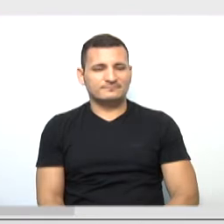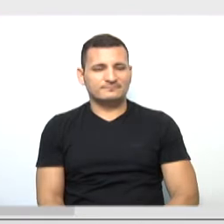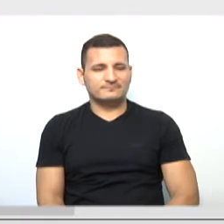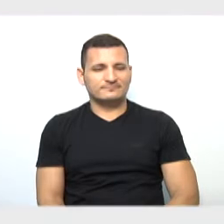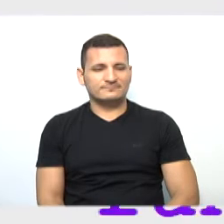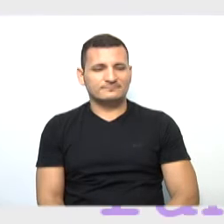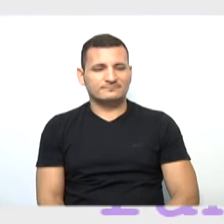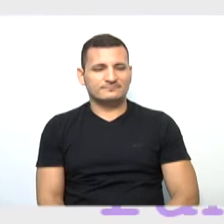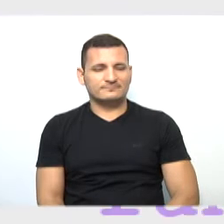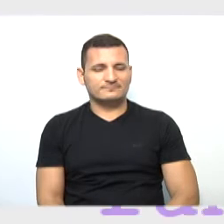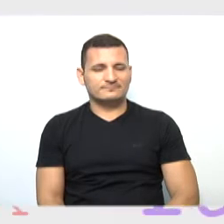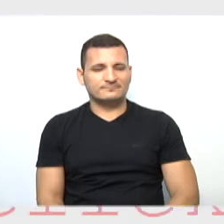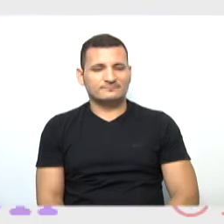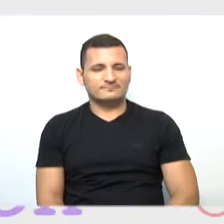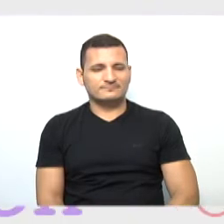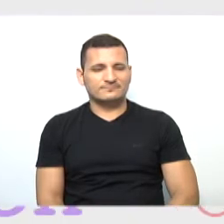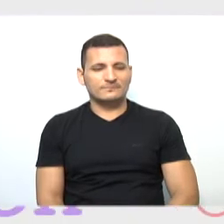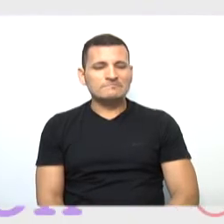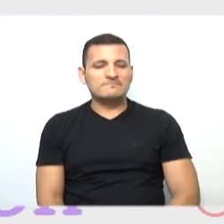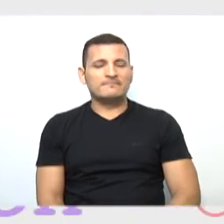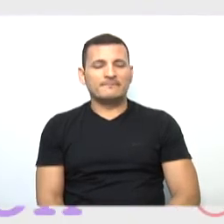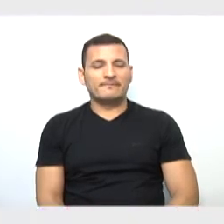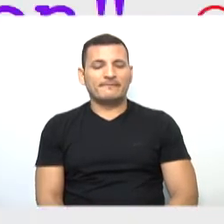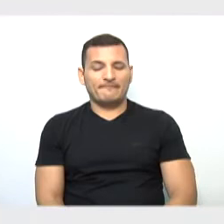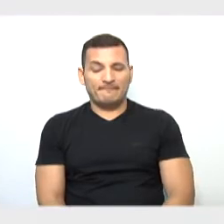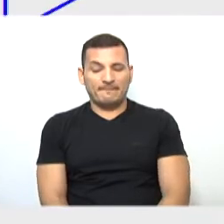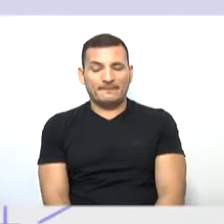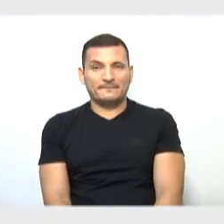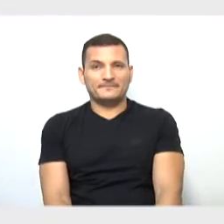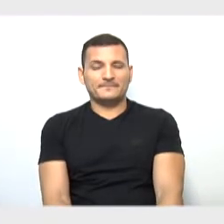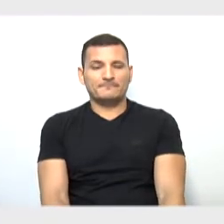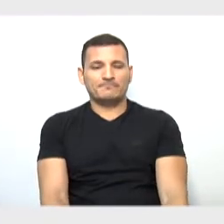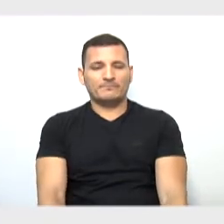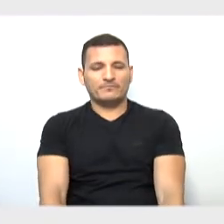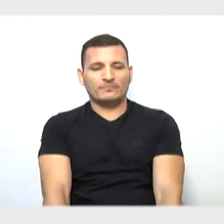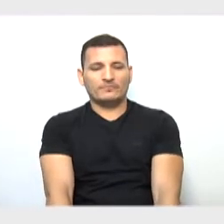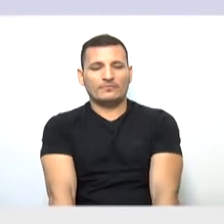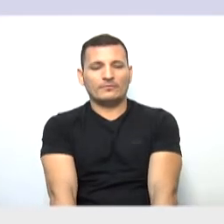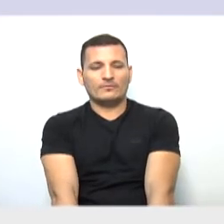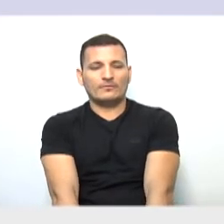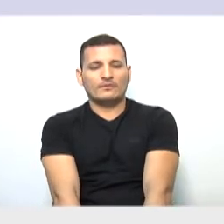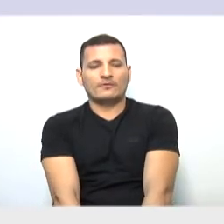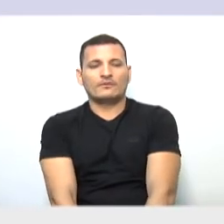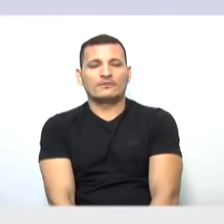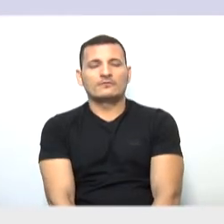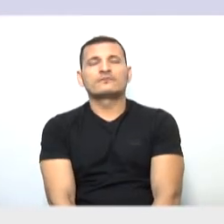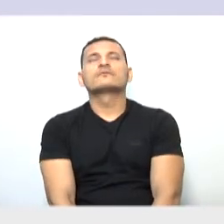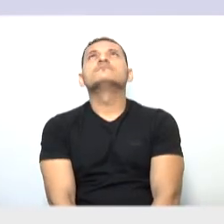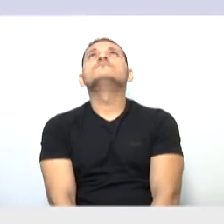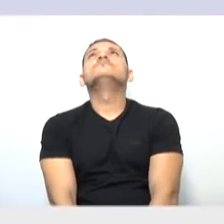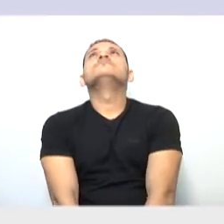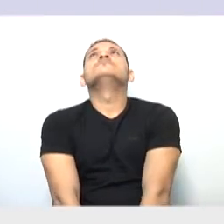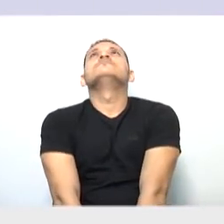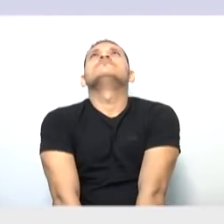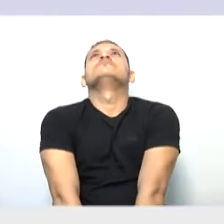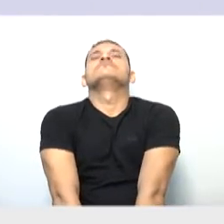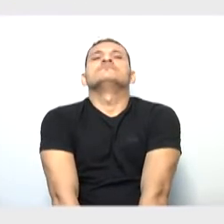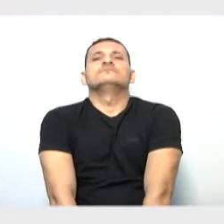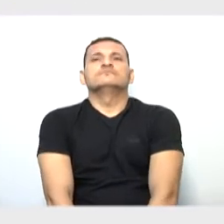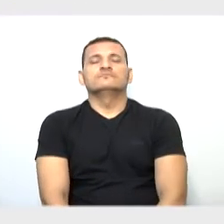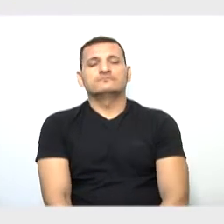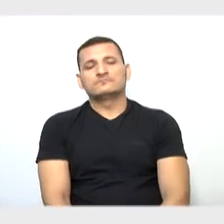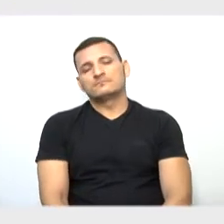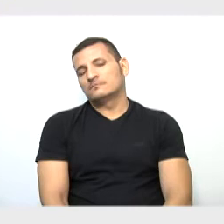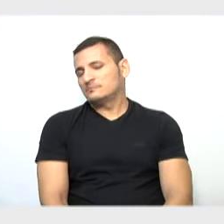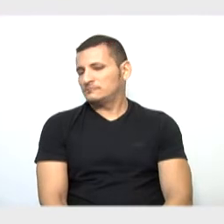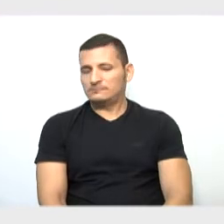Deixa eu aumentar nosso código. vou estilizar a nossa página. Vocês